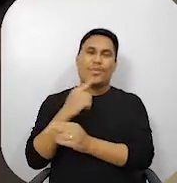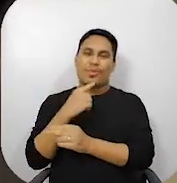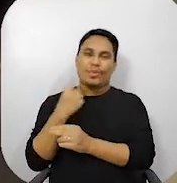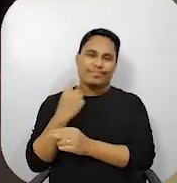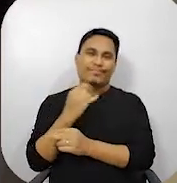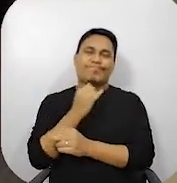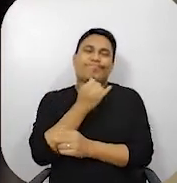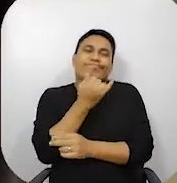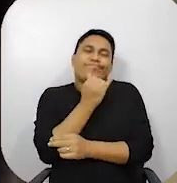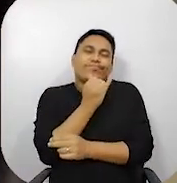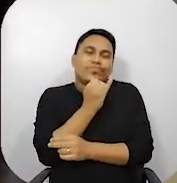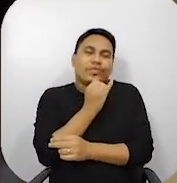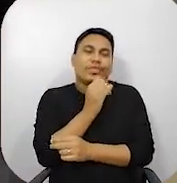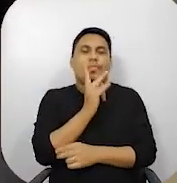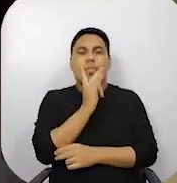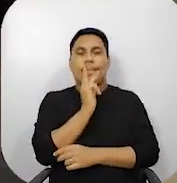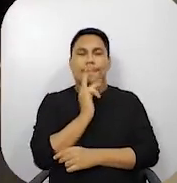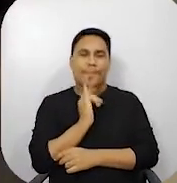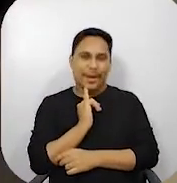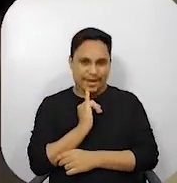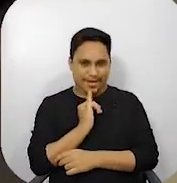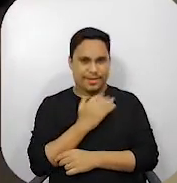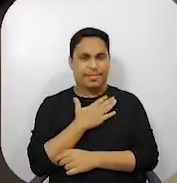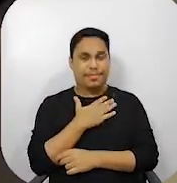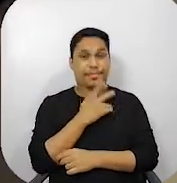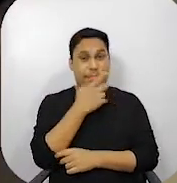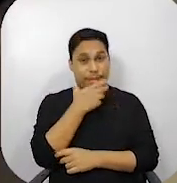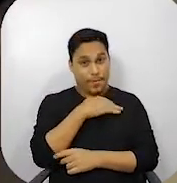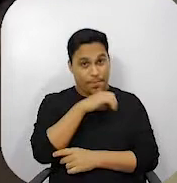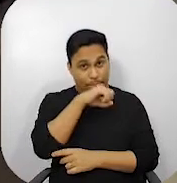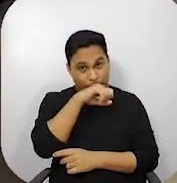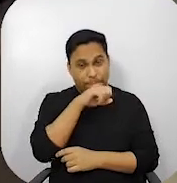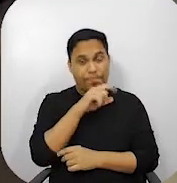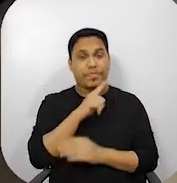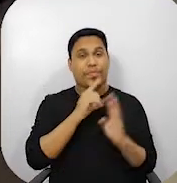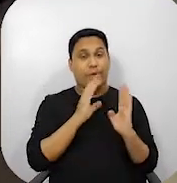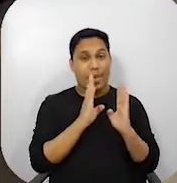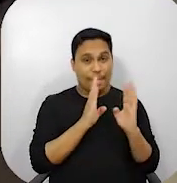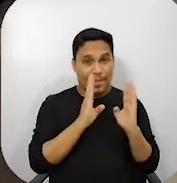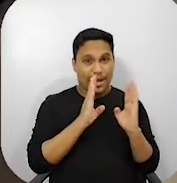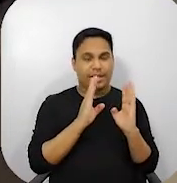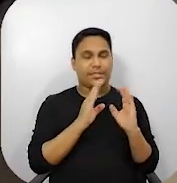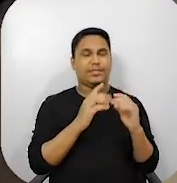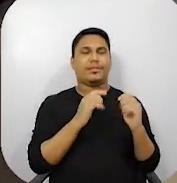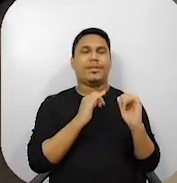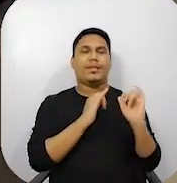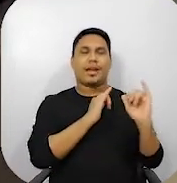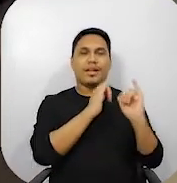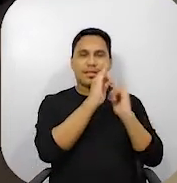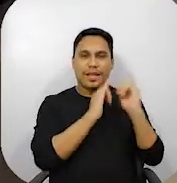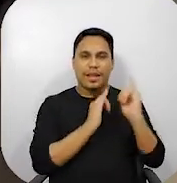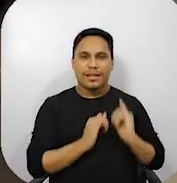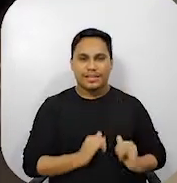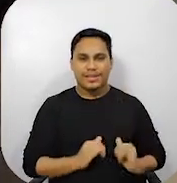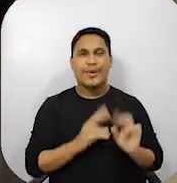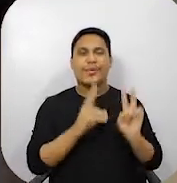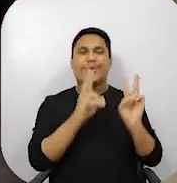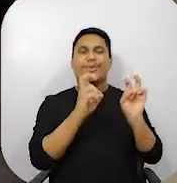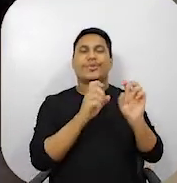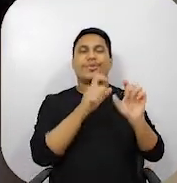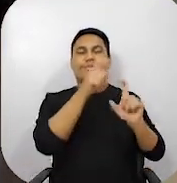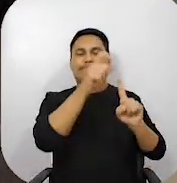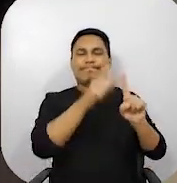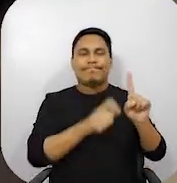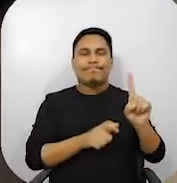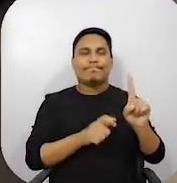aí tem umas uma parte assim que é uma narração personagem né que eu falo os